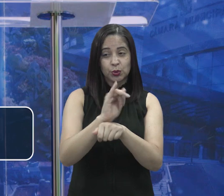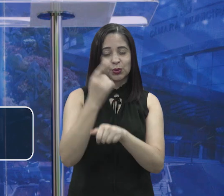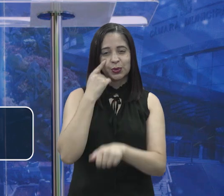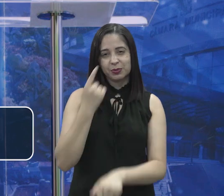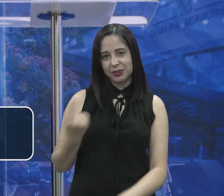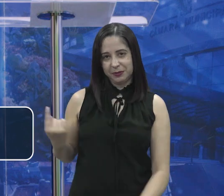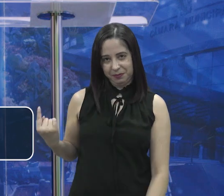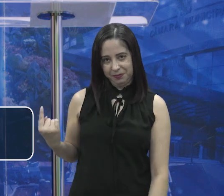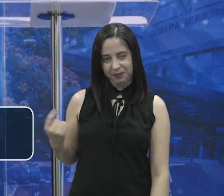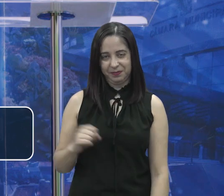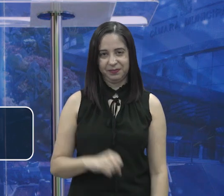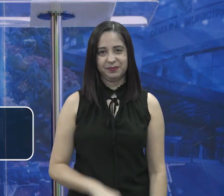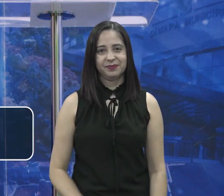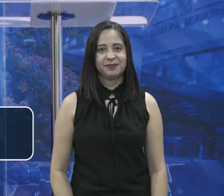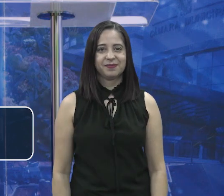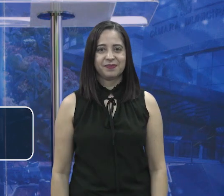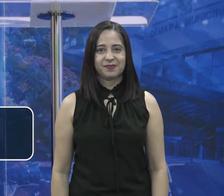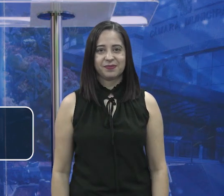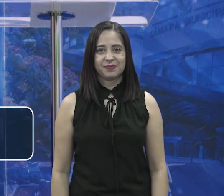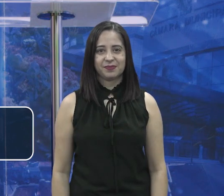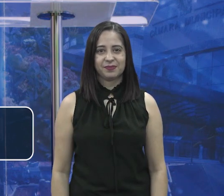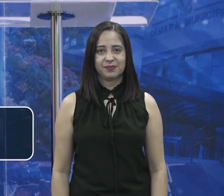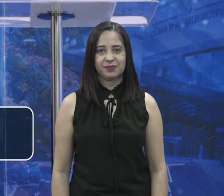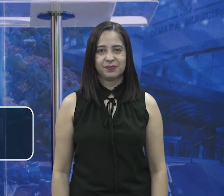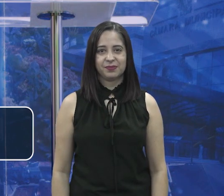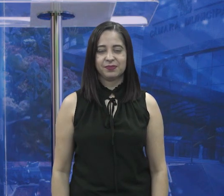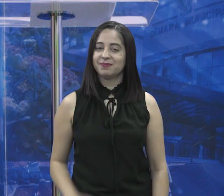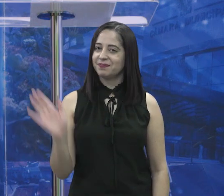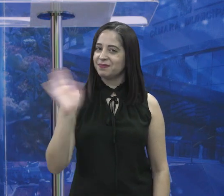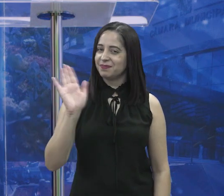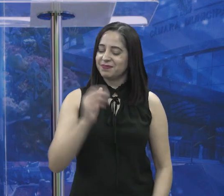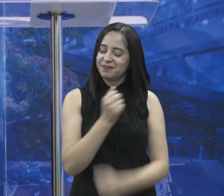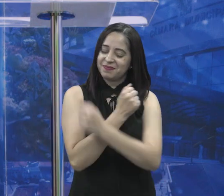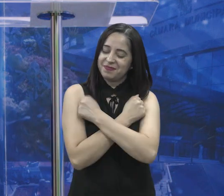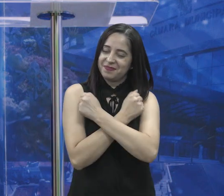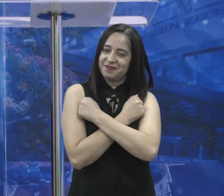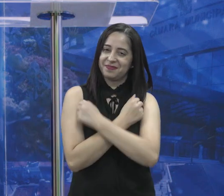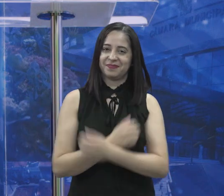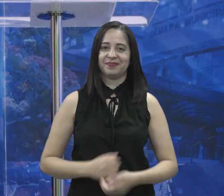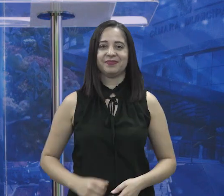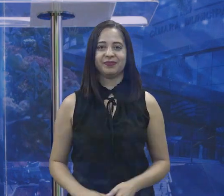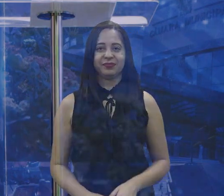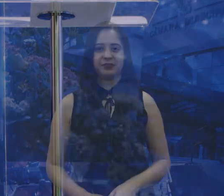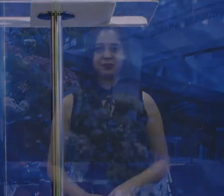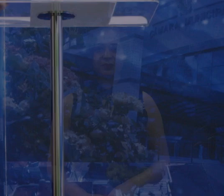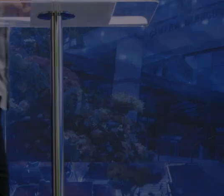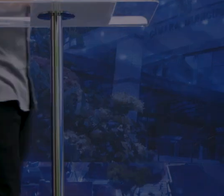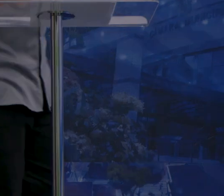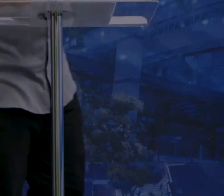no YouTube, em @TV Câmara SJC. Um abraço e até a próxima.